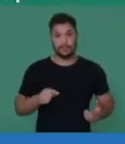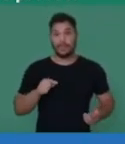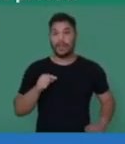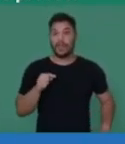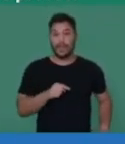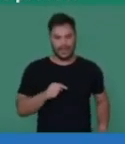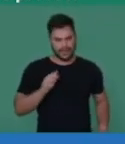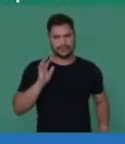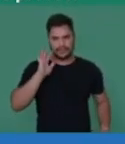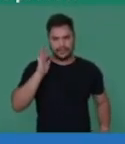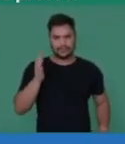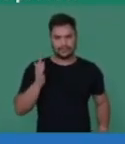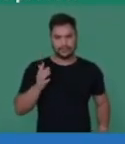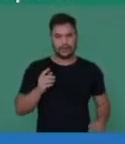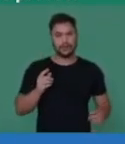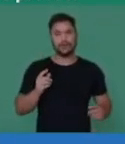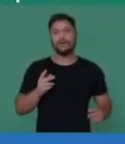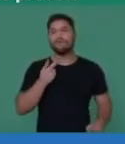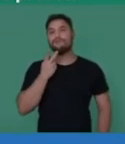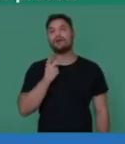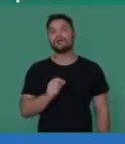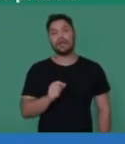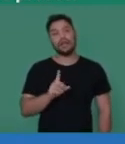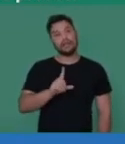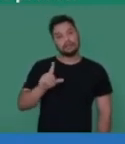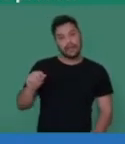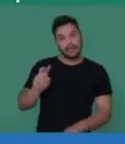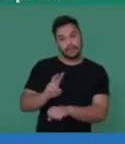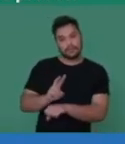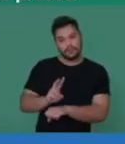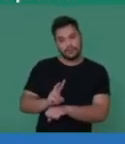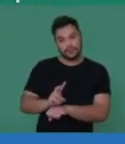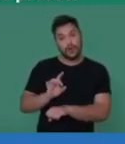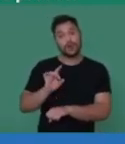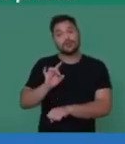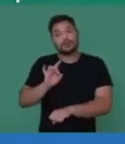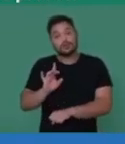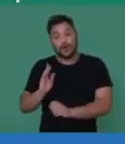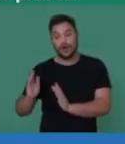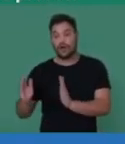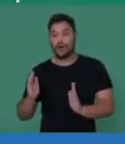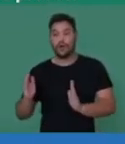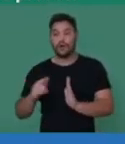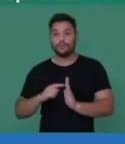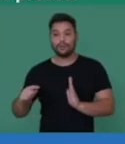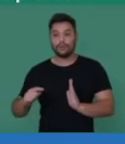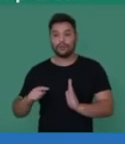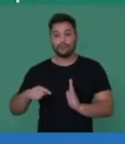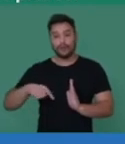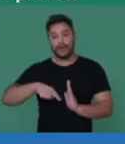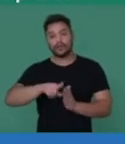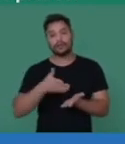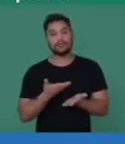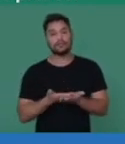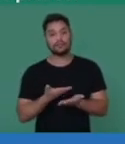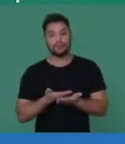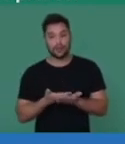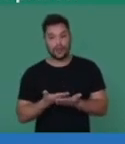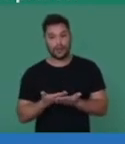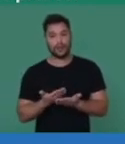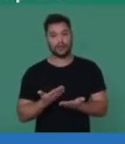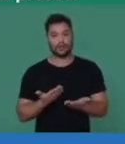Determinação de que esta saída temporária durará apenas o necessário para o cumprimento das atividades